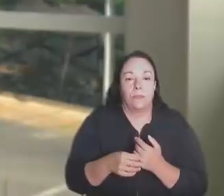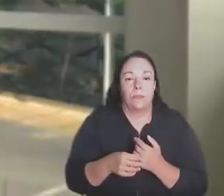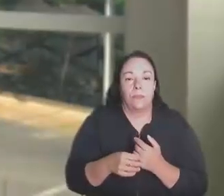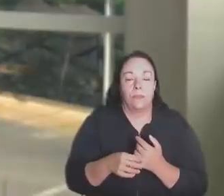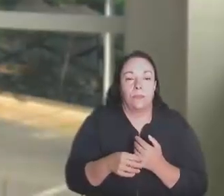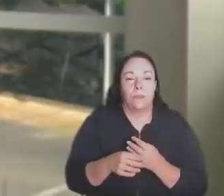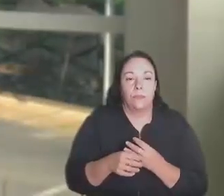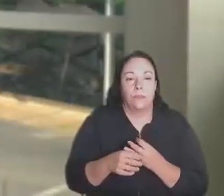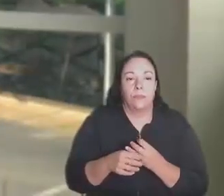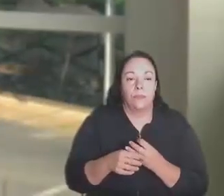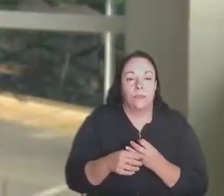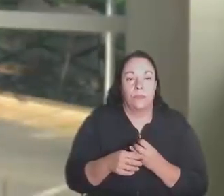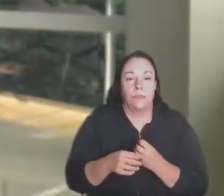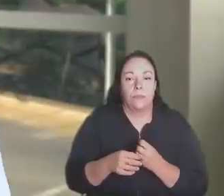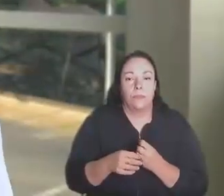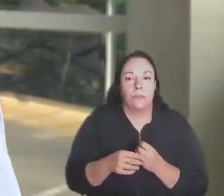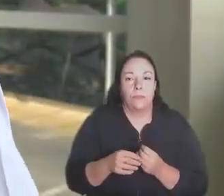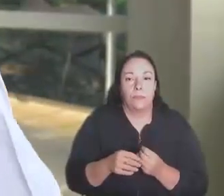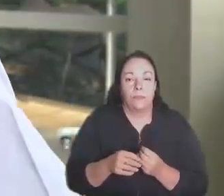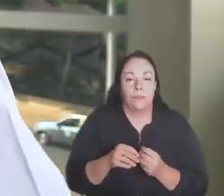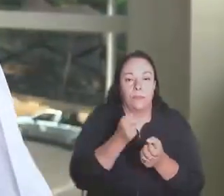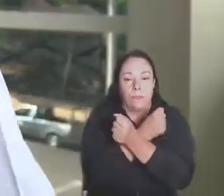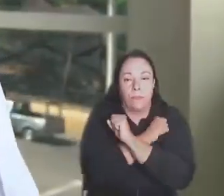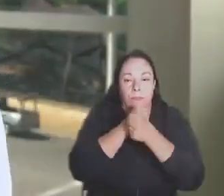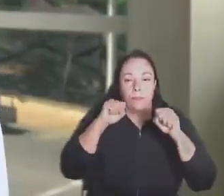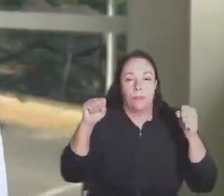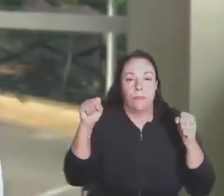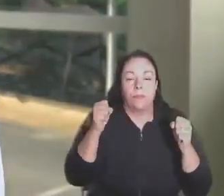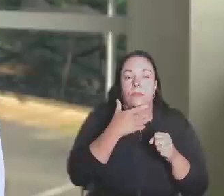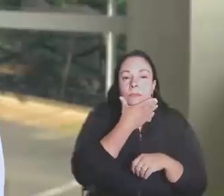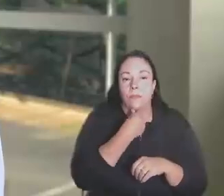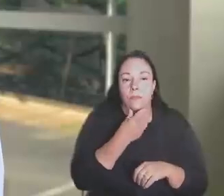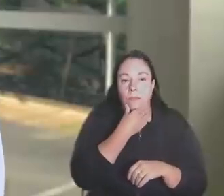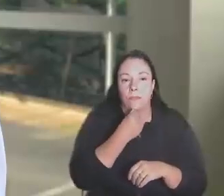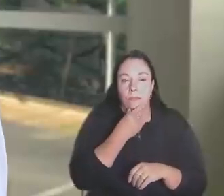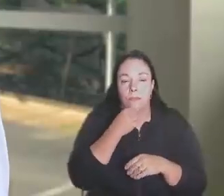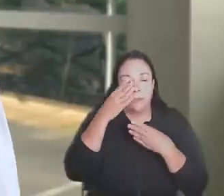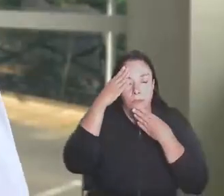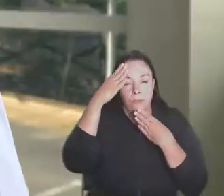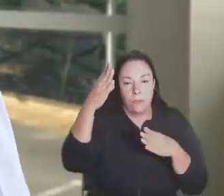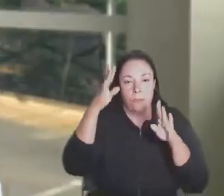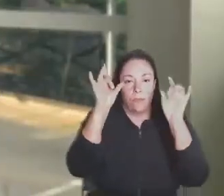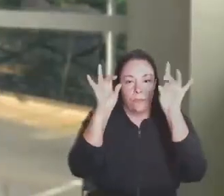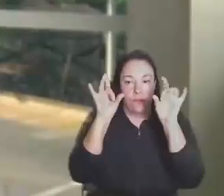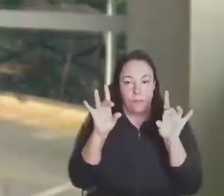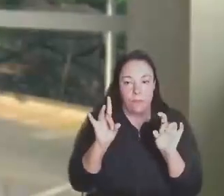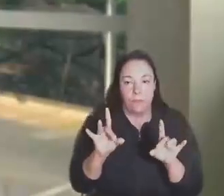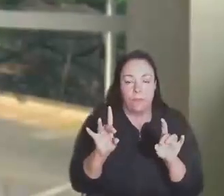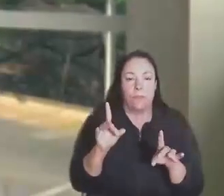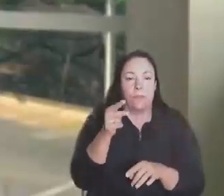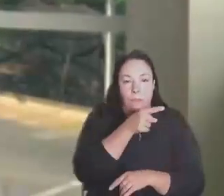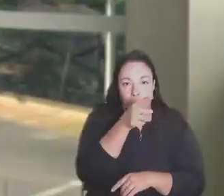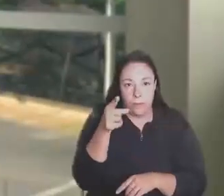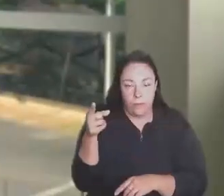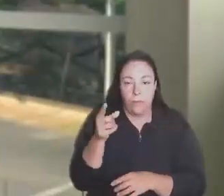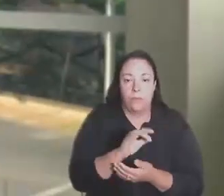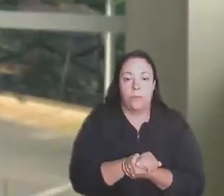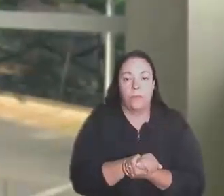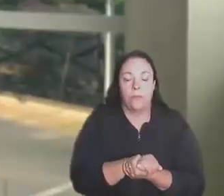ombro e um porto seguro. Meu agradecimento especial à sua pessoa, porque sem essa